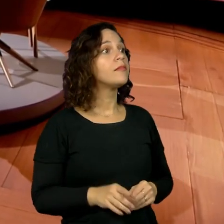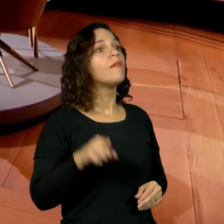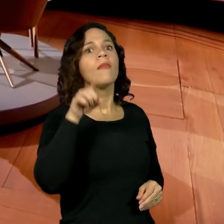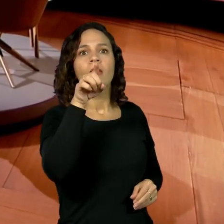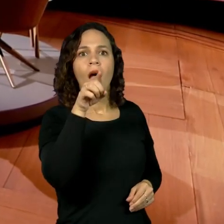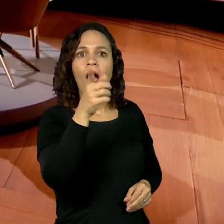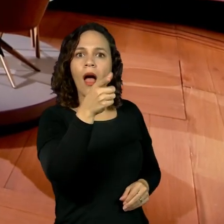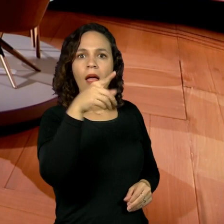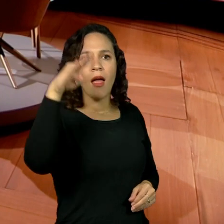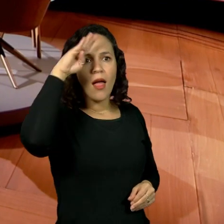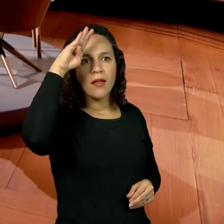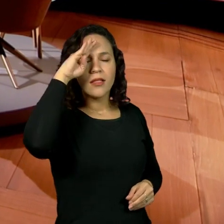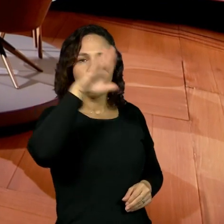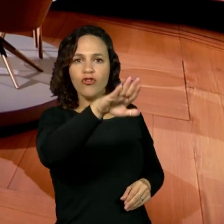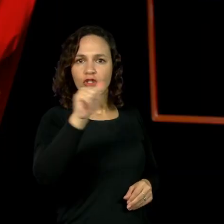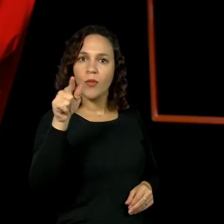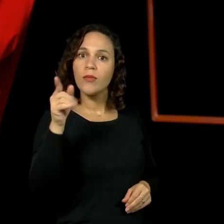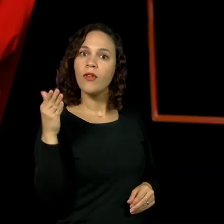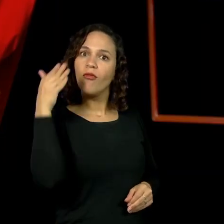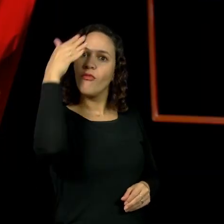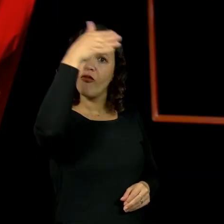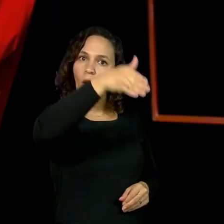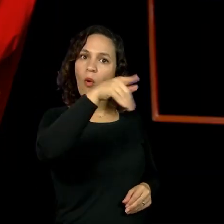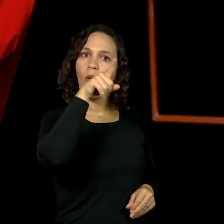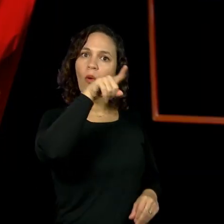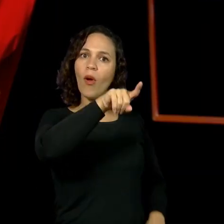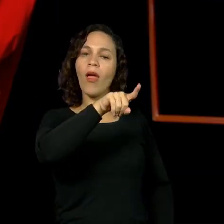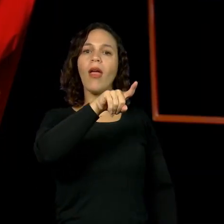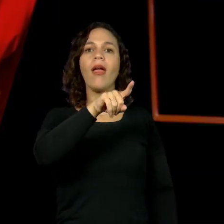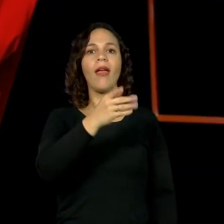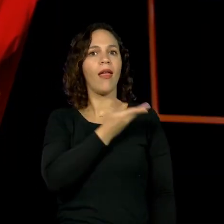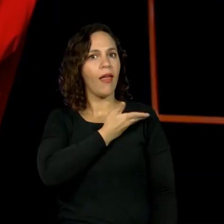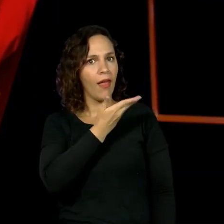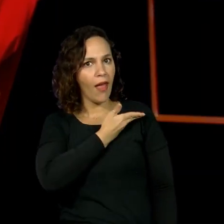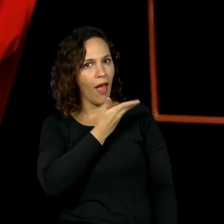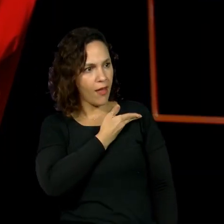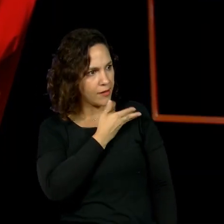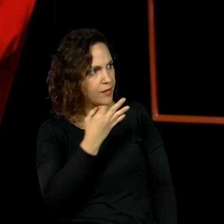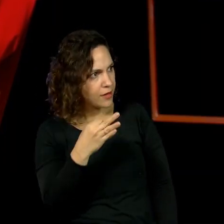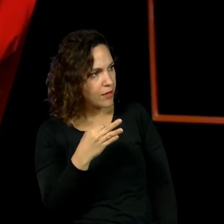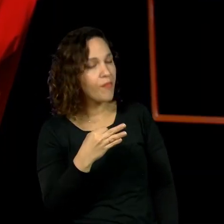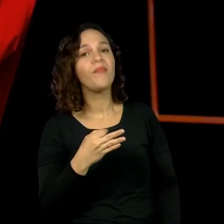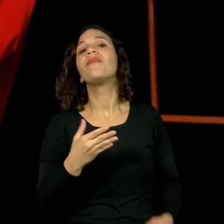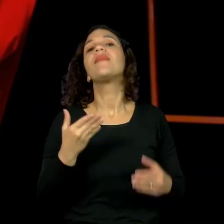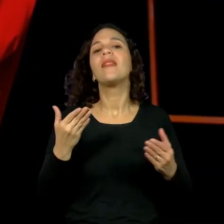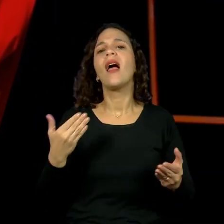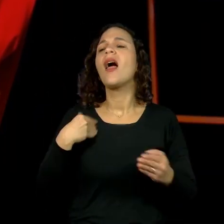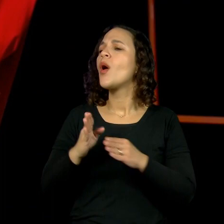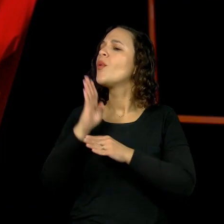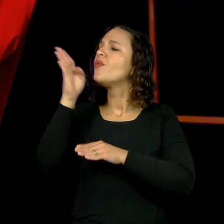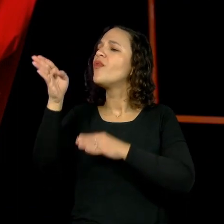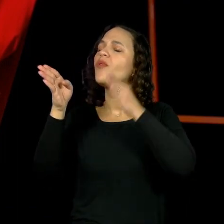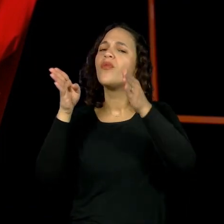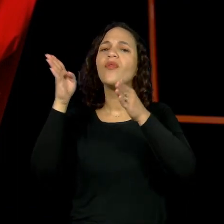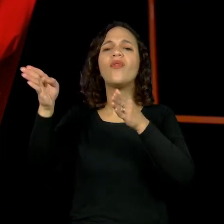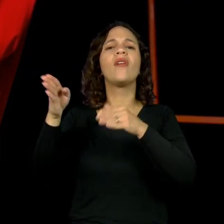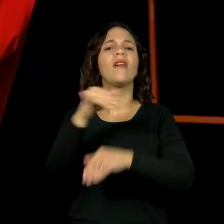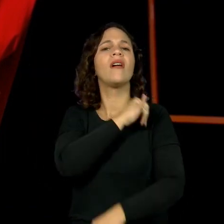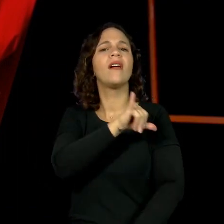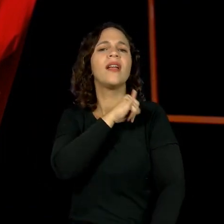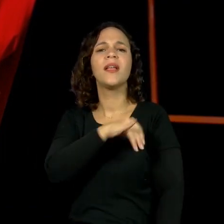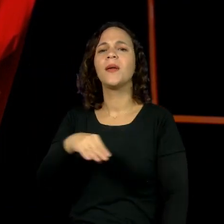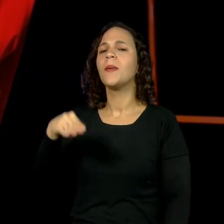Gaza. Nas minhas andanças, diria o Jamelão, nas minhas andanças por Mangueira, minhas andanças por São Paulo, Pirituba, essa